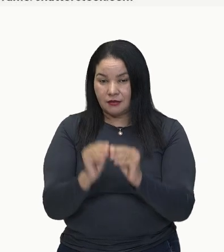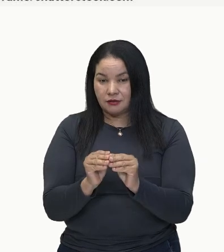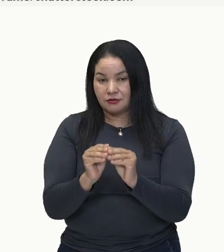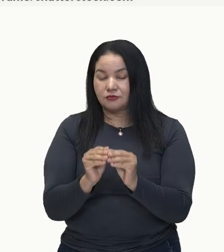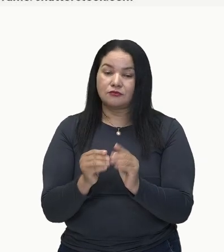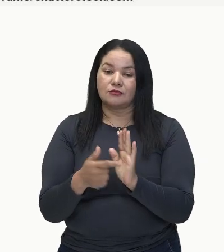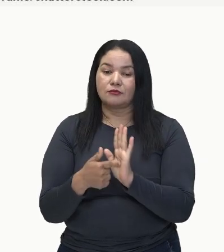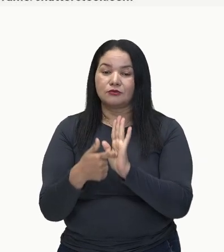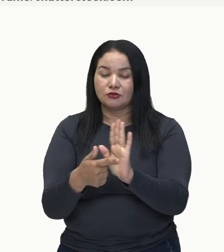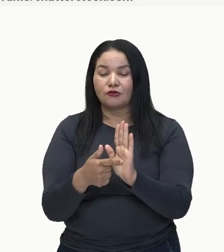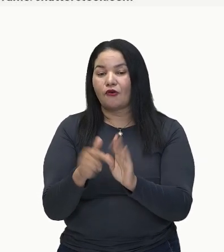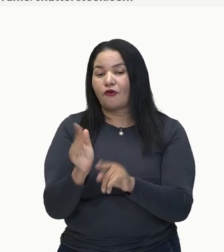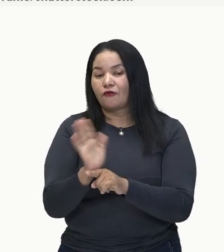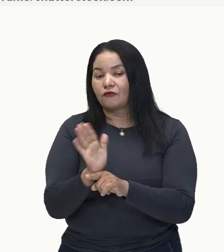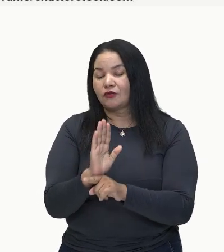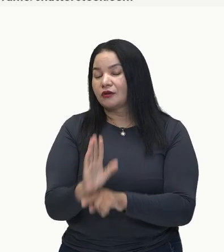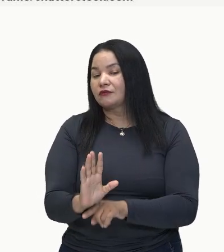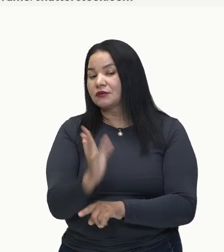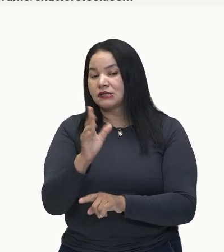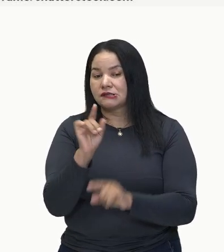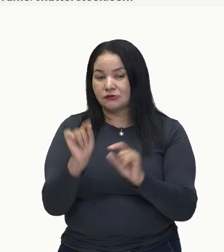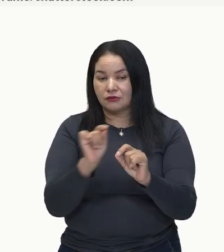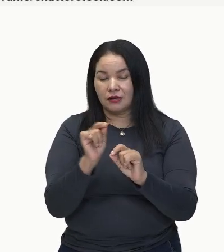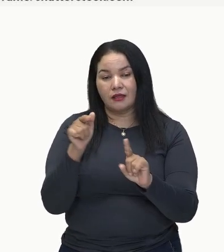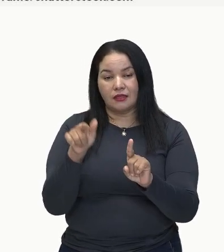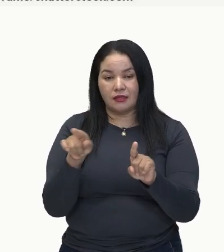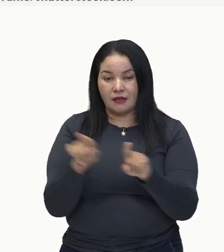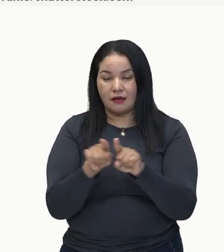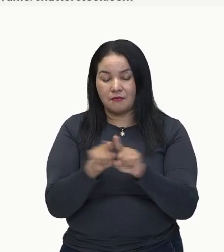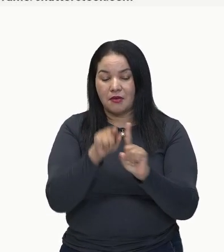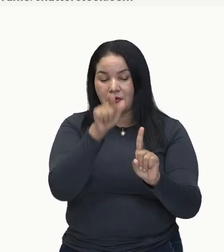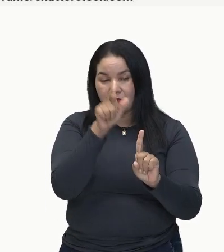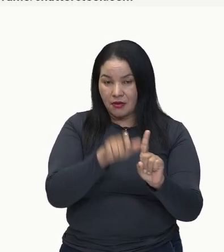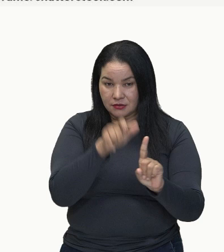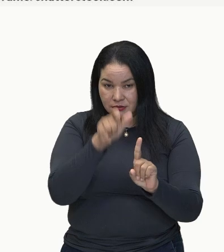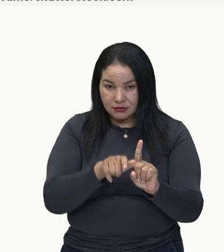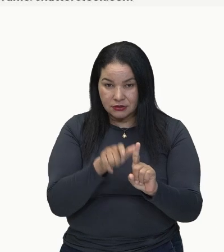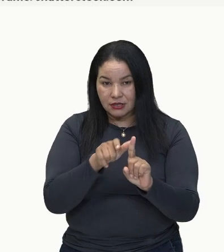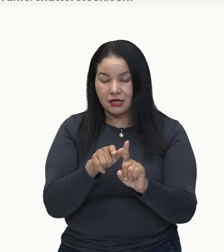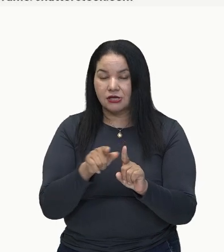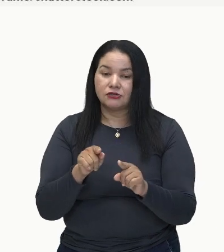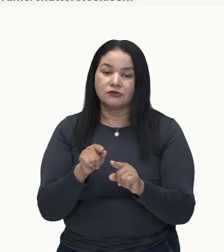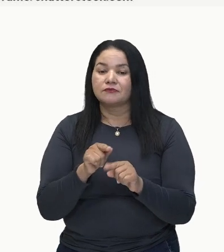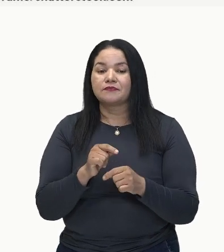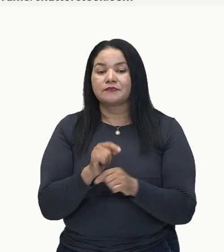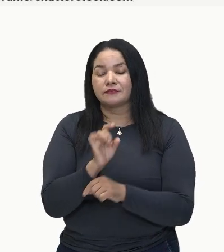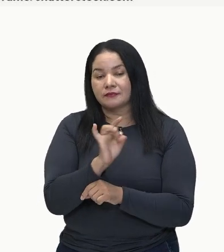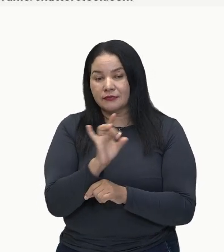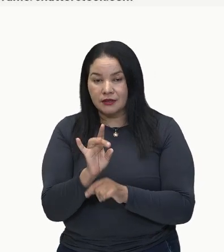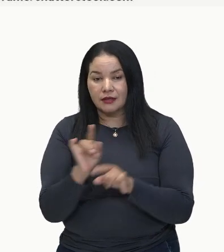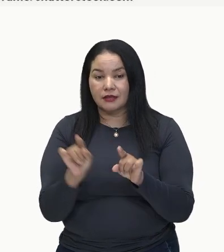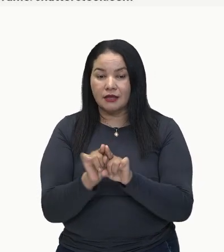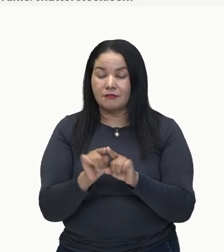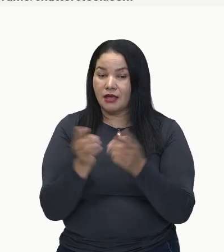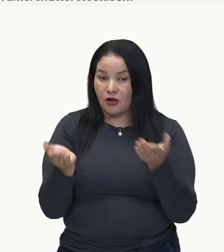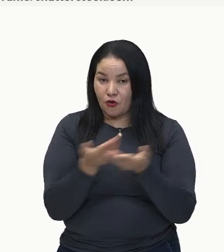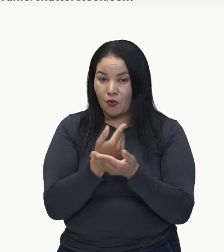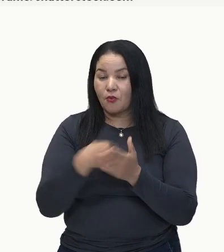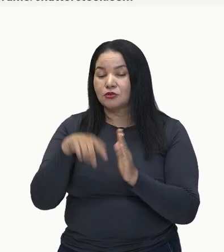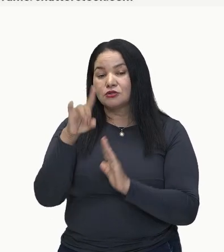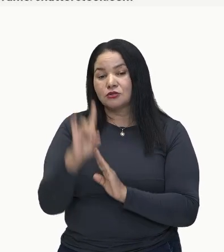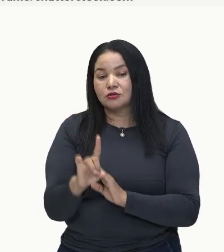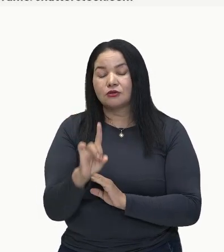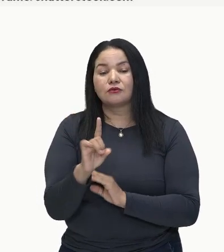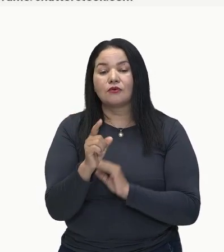do filme, os atores que interpretam essa obra. Aí ele vai falar sobre o diretor. Olha só como